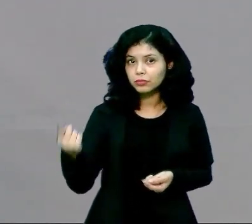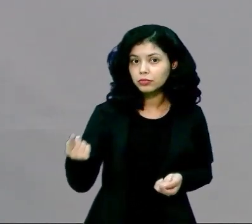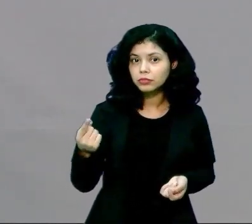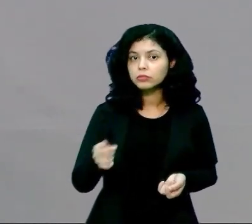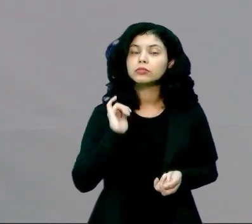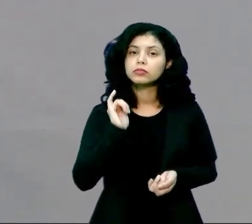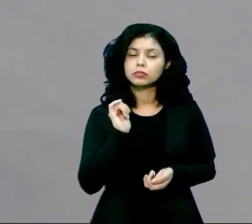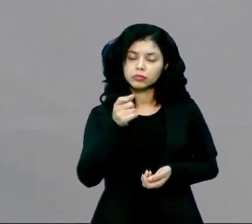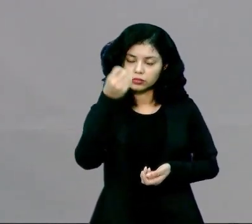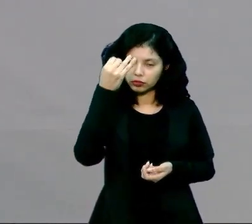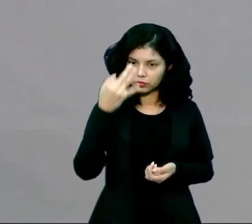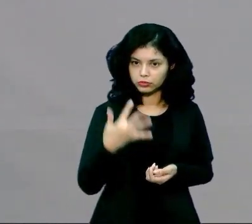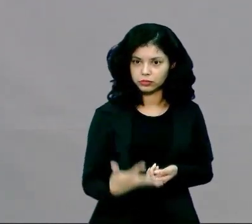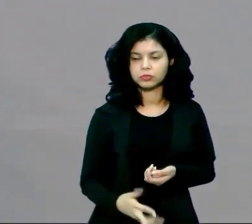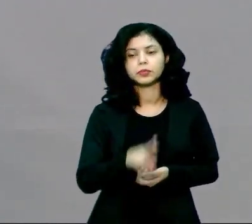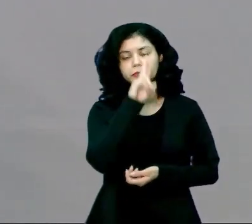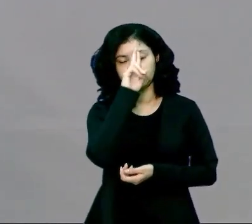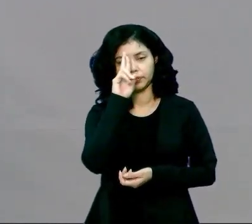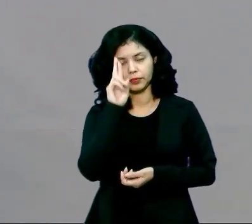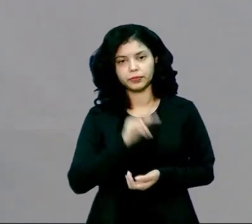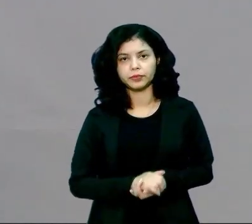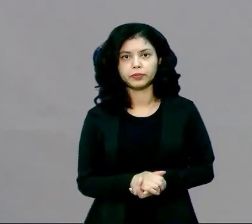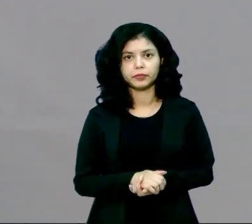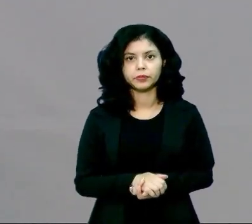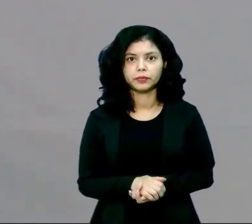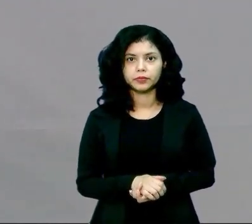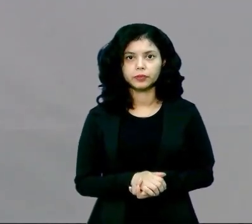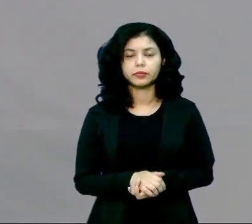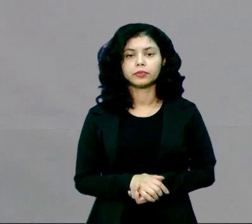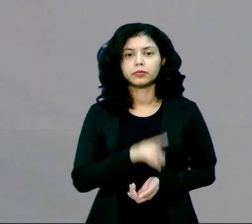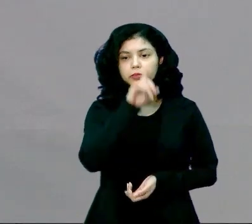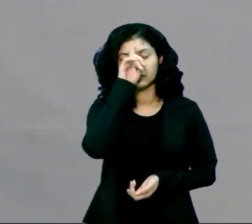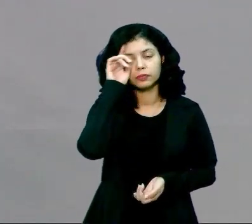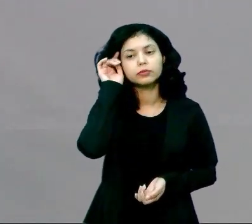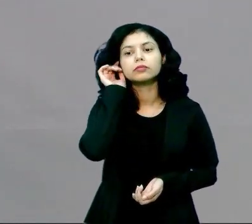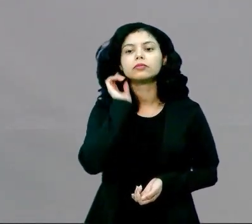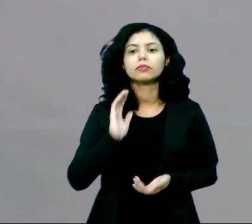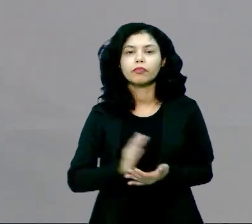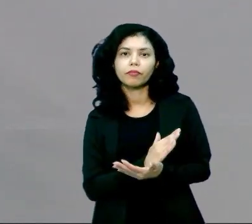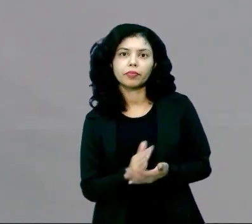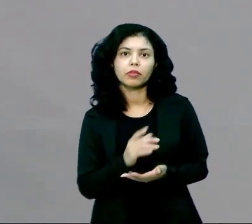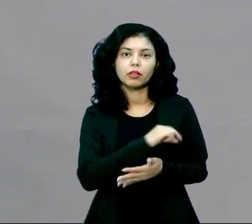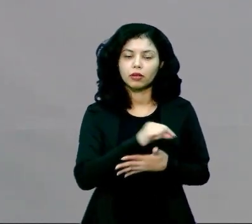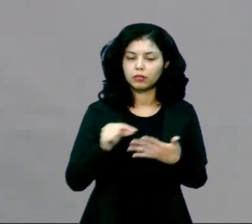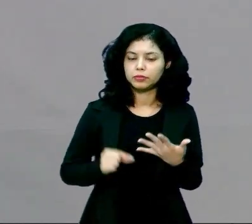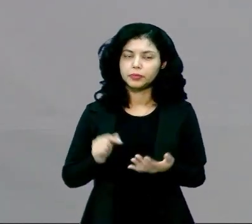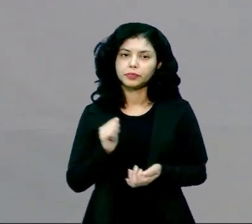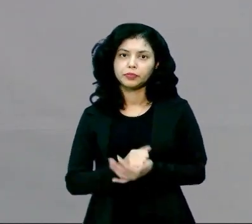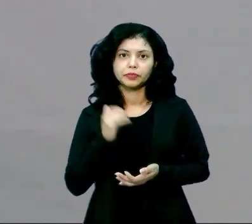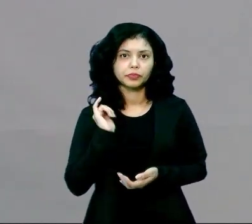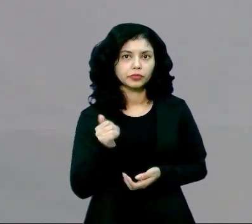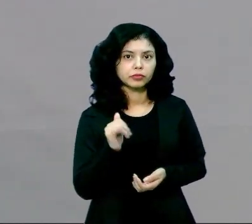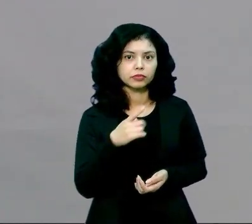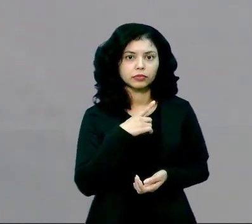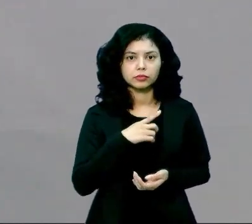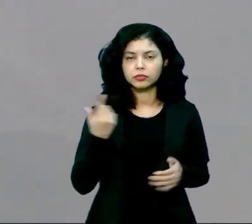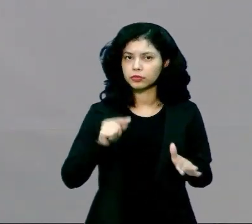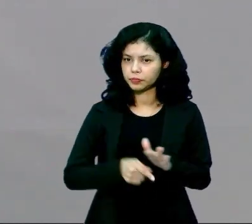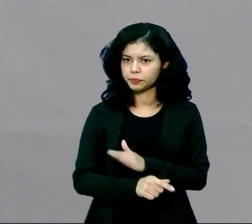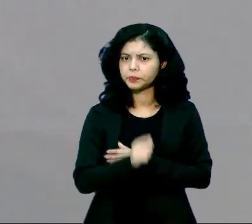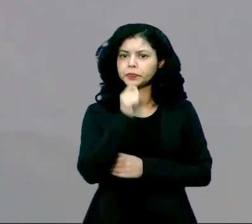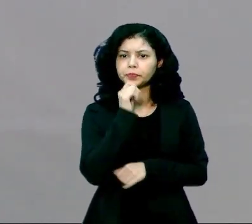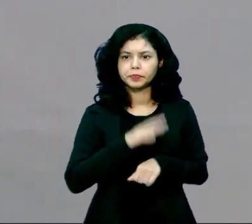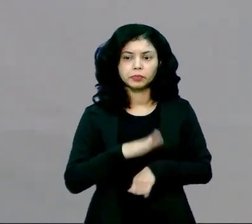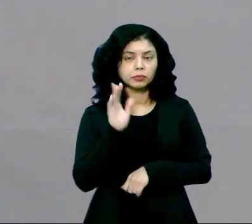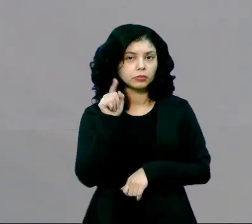está narrando a história, está contando a história, né? E aí há alguns tipos de narradores, né? A gente não vai